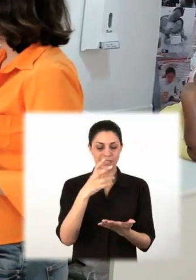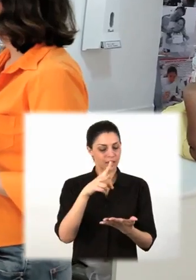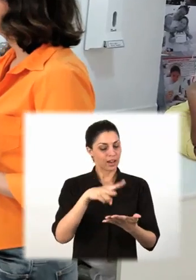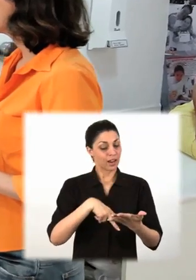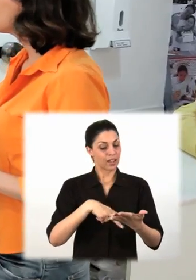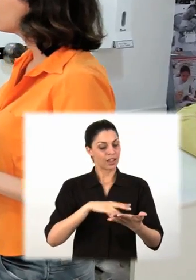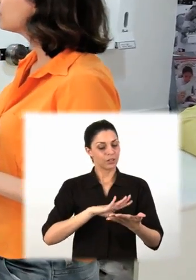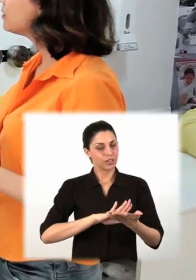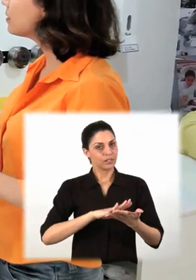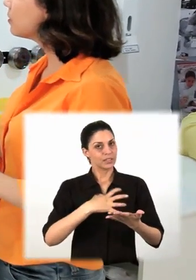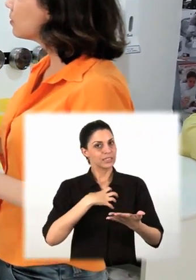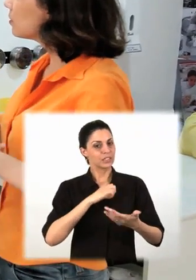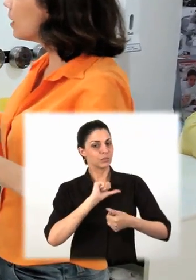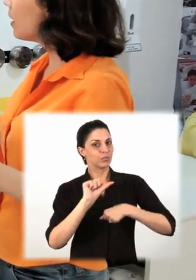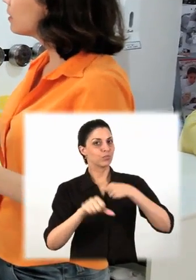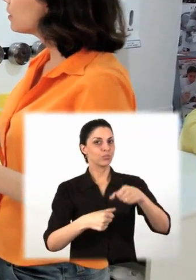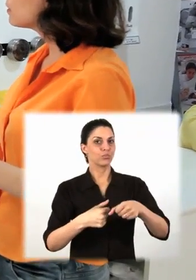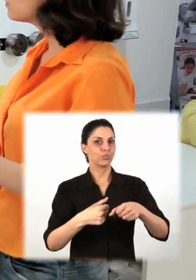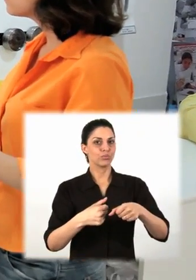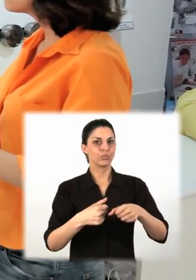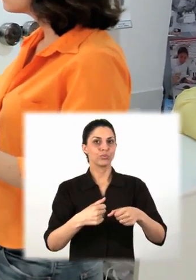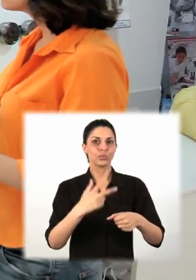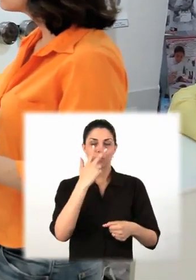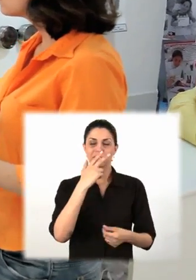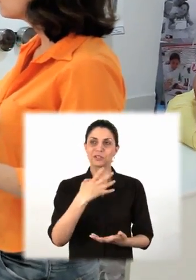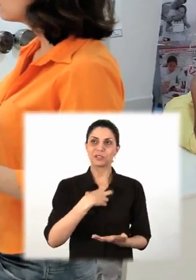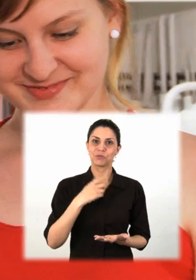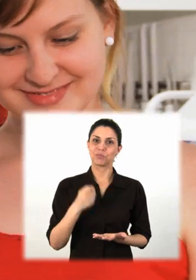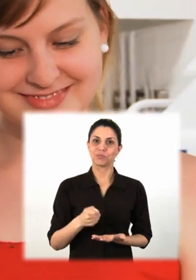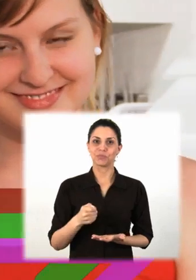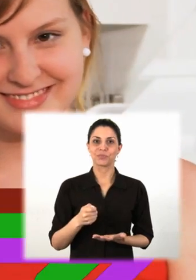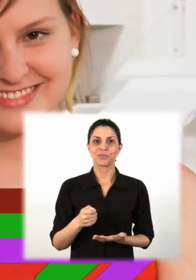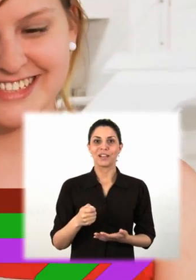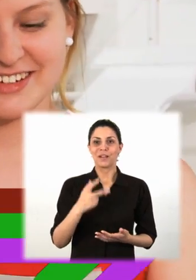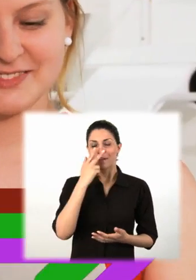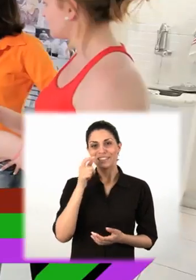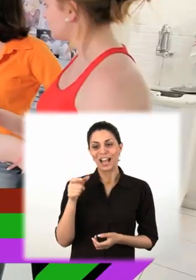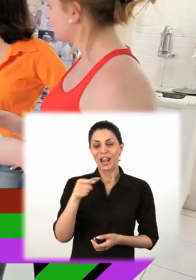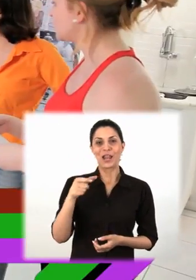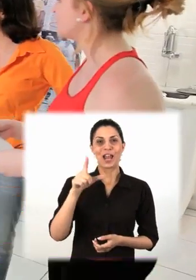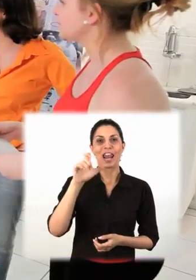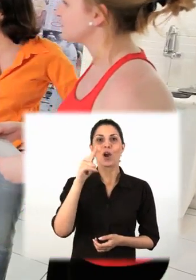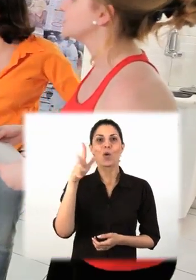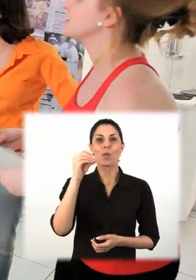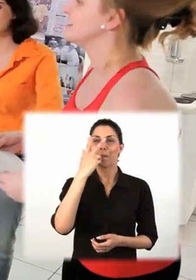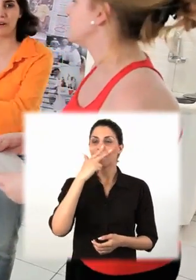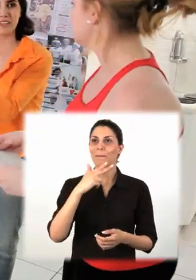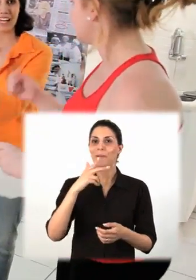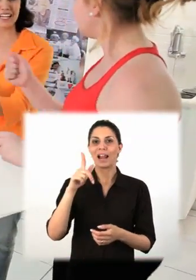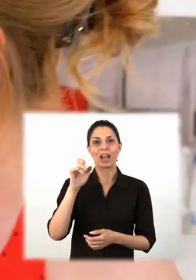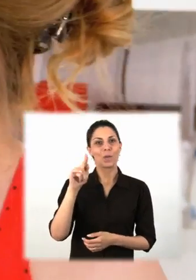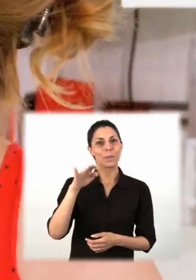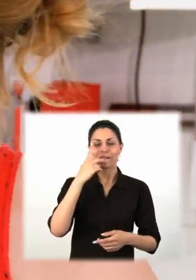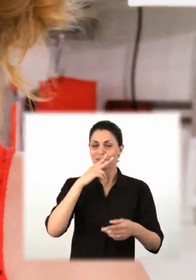estava lendo, entendeu? E, Né? bom, acho que vai dar certo. Caldo de legumes ou água, né? Acho que no caldo de legumes deu uma